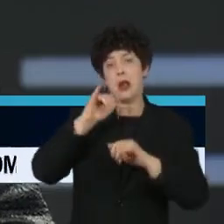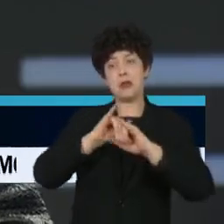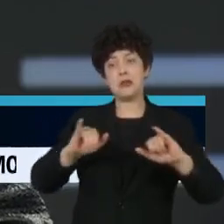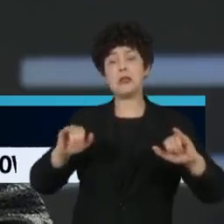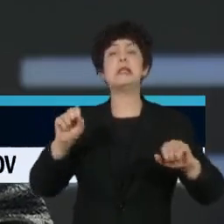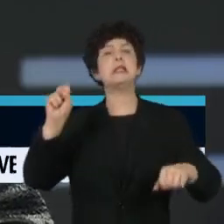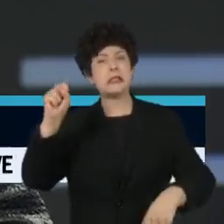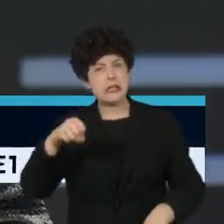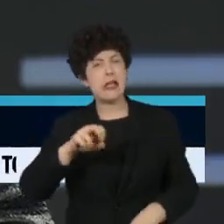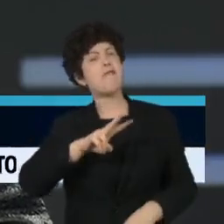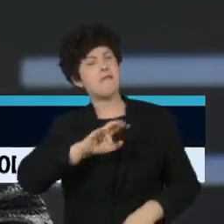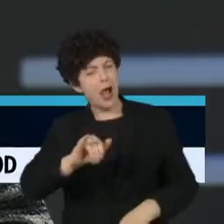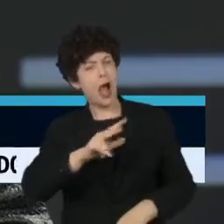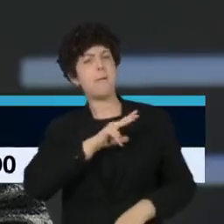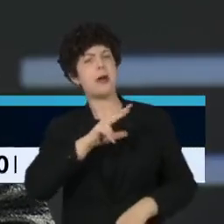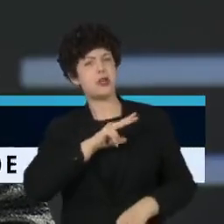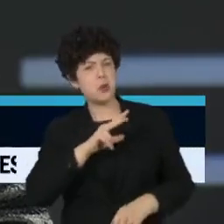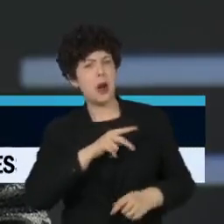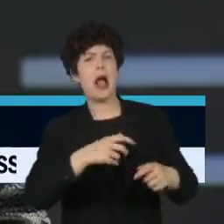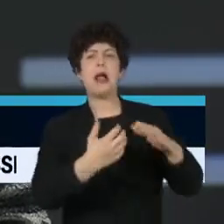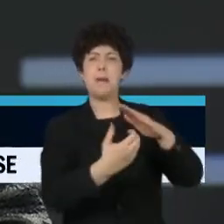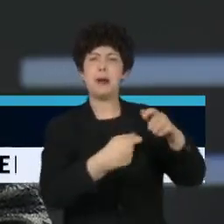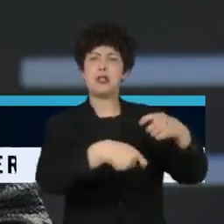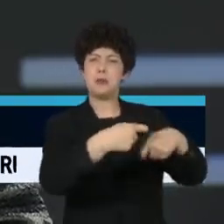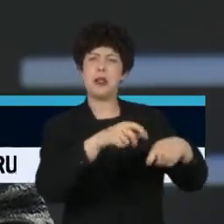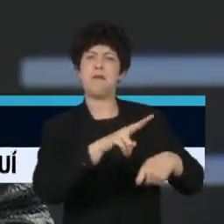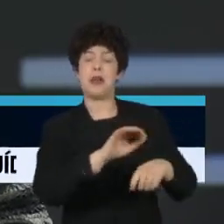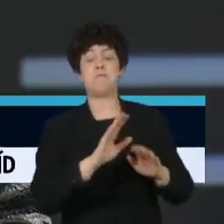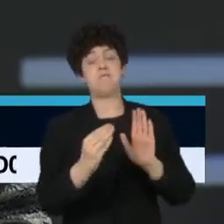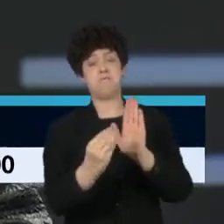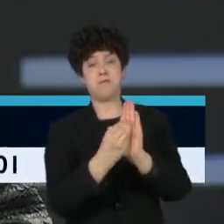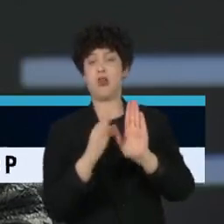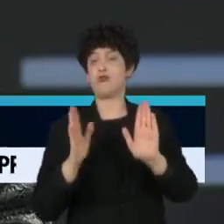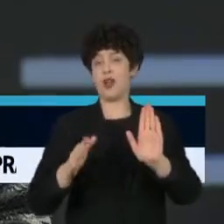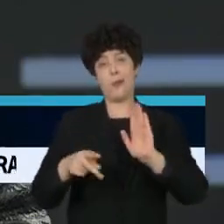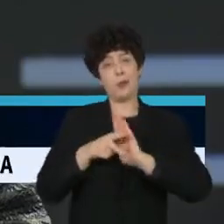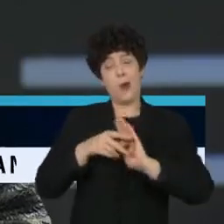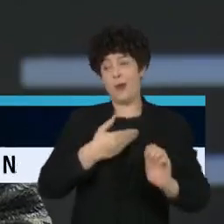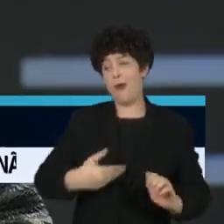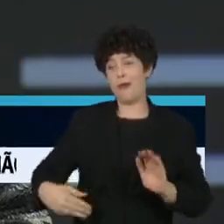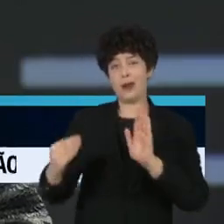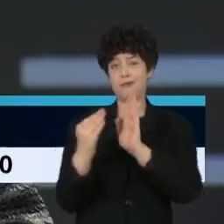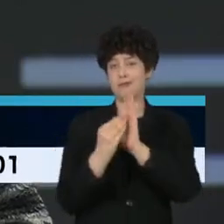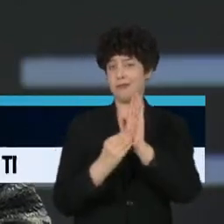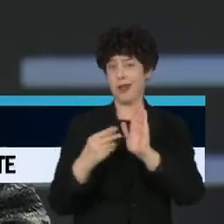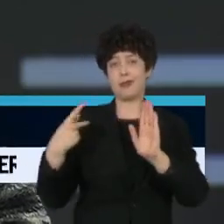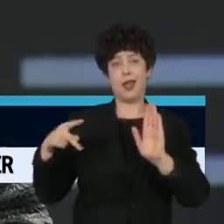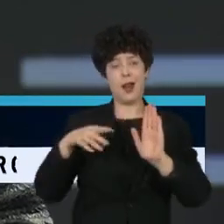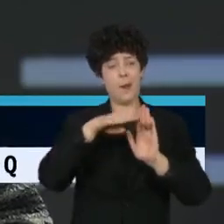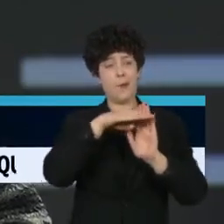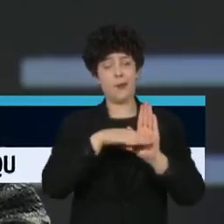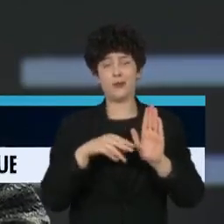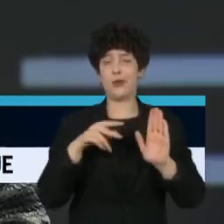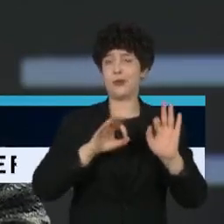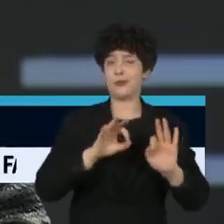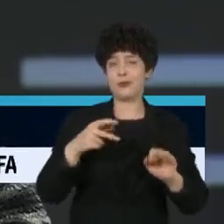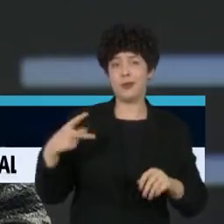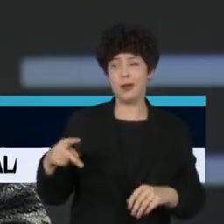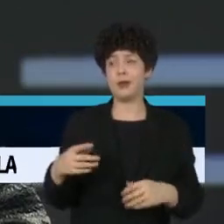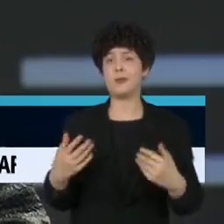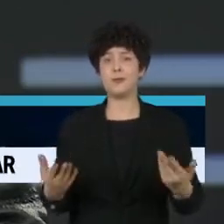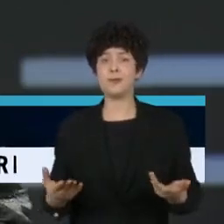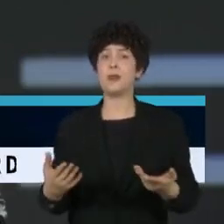disse que iria privatizar então isso não se pode negar estava na pauta do governo não tava na sua agenda eleitoral resta saber se essa